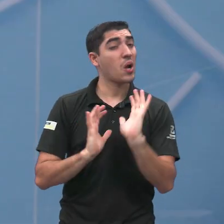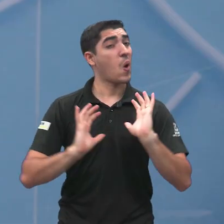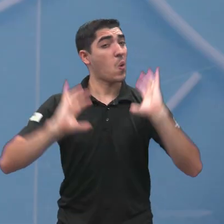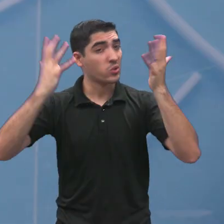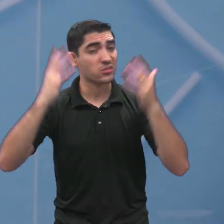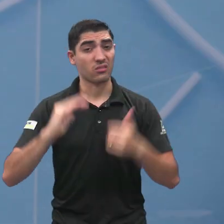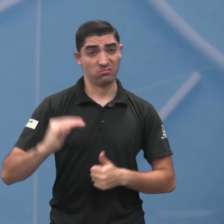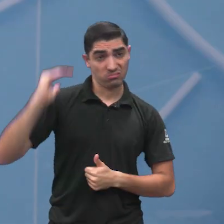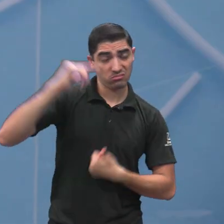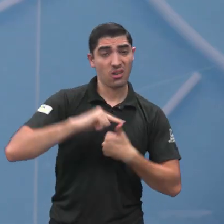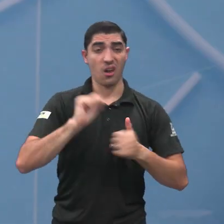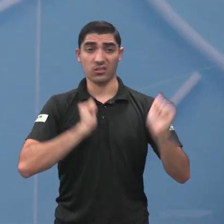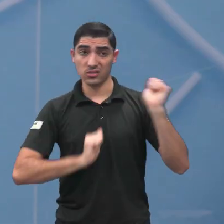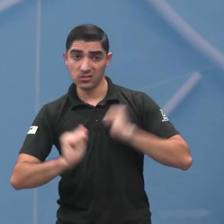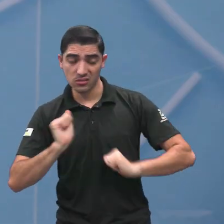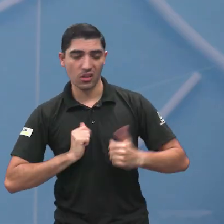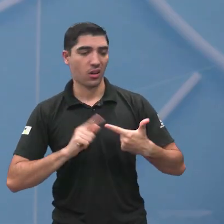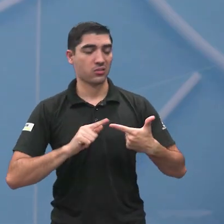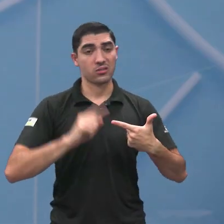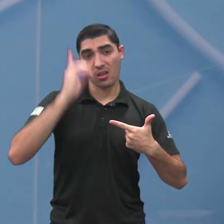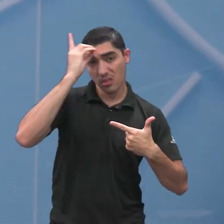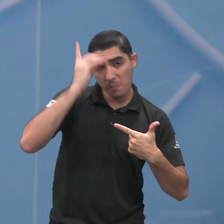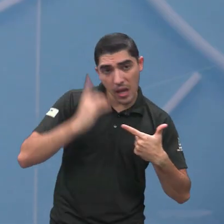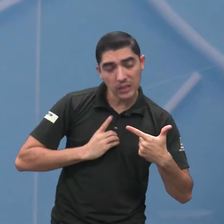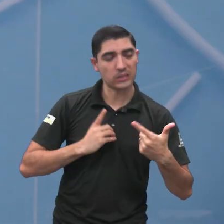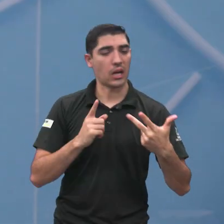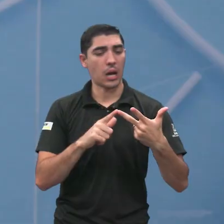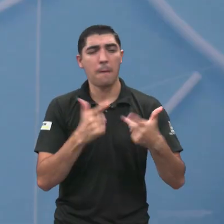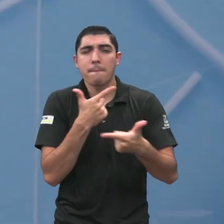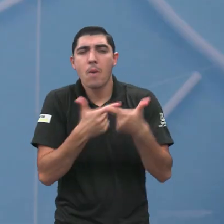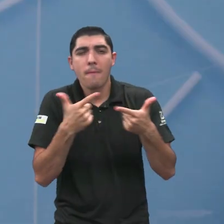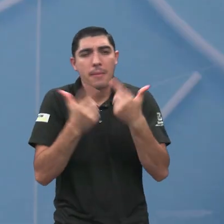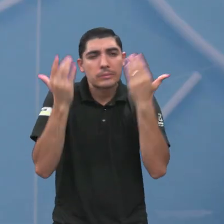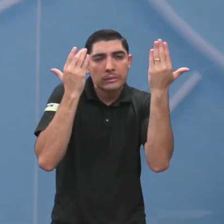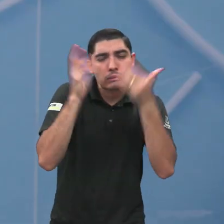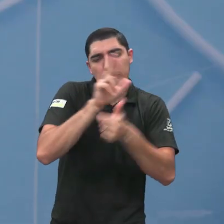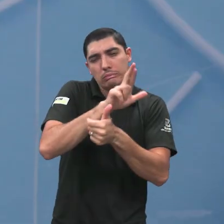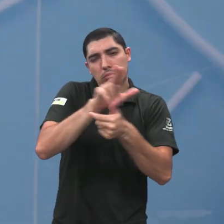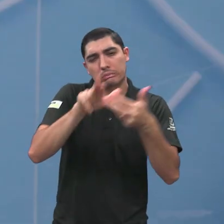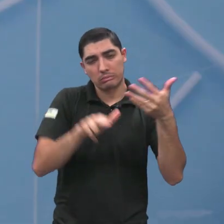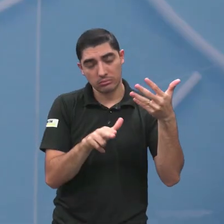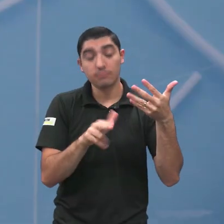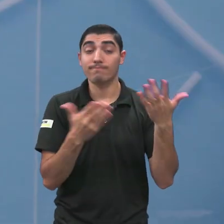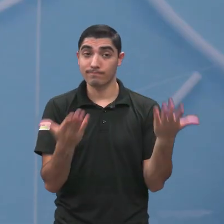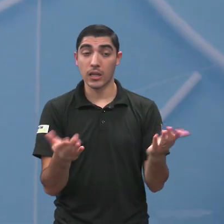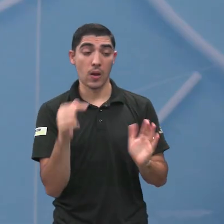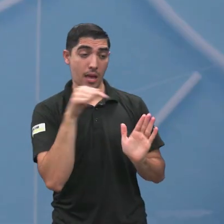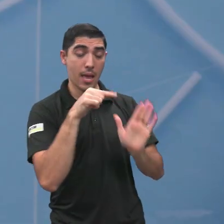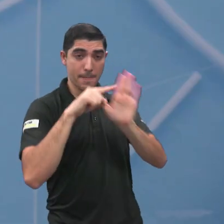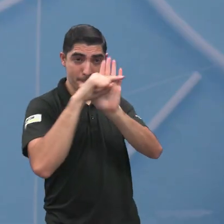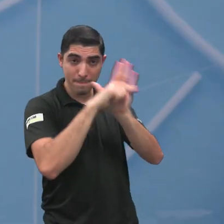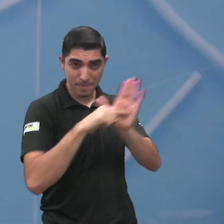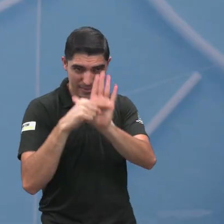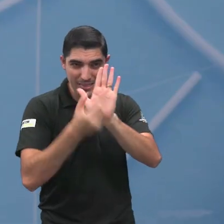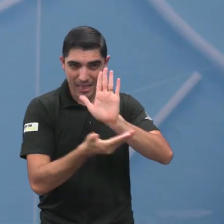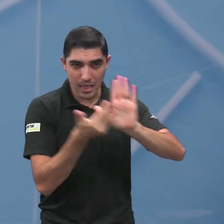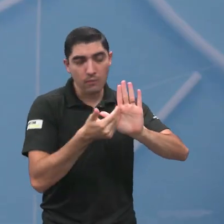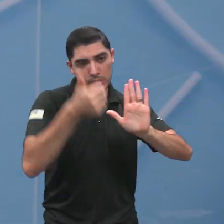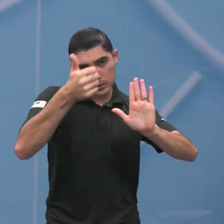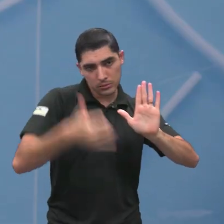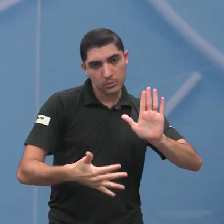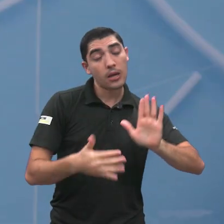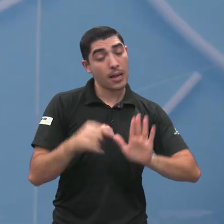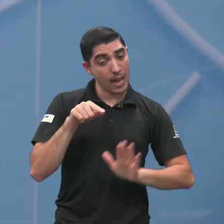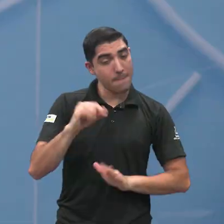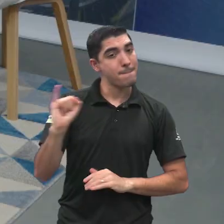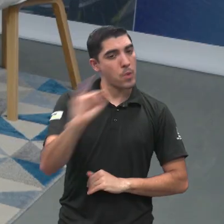né, depressão e outros problemas psicológicos. Então, a literatura reforça, sim, que essa fase tem uma grande